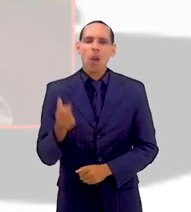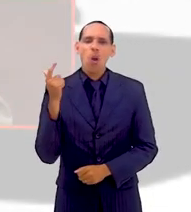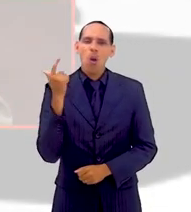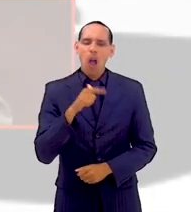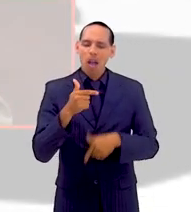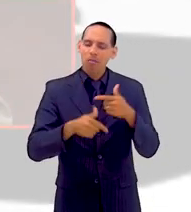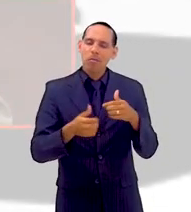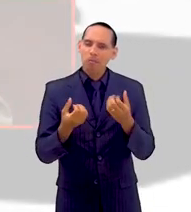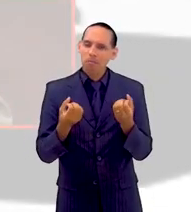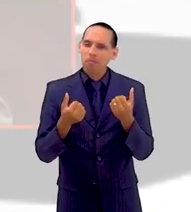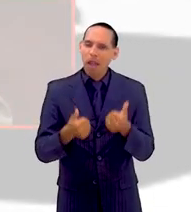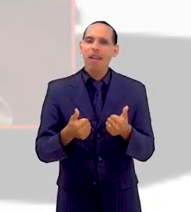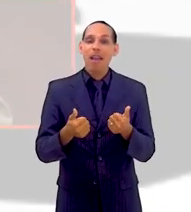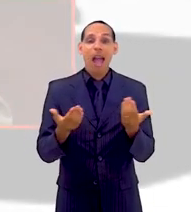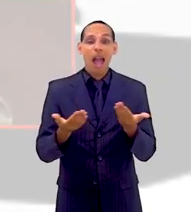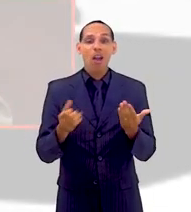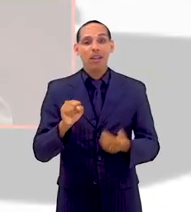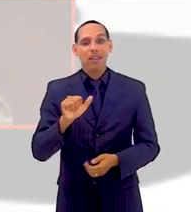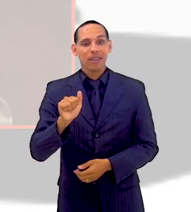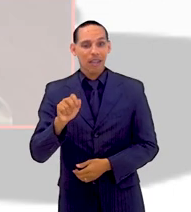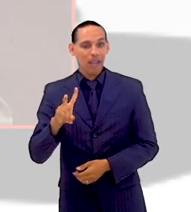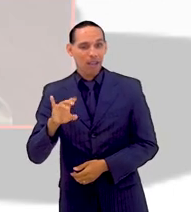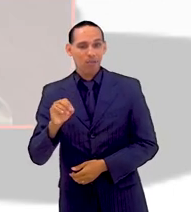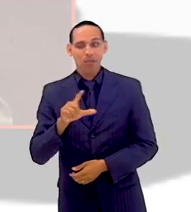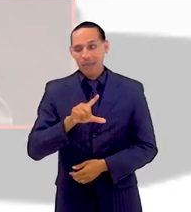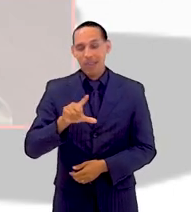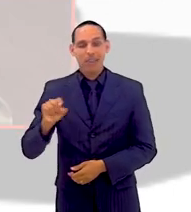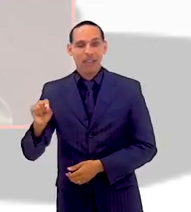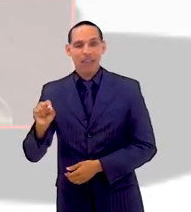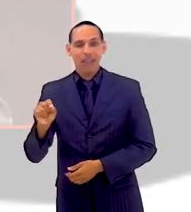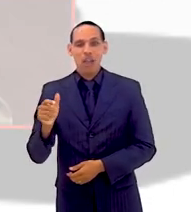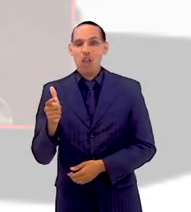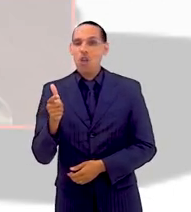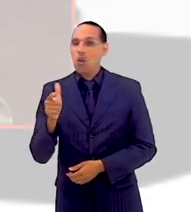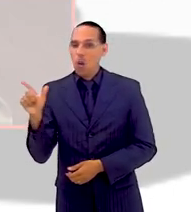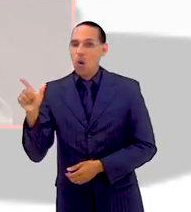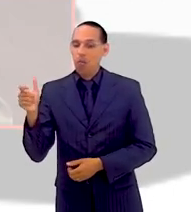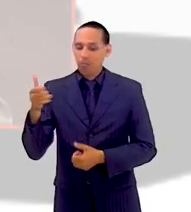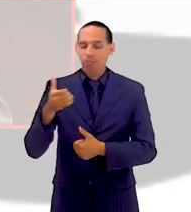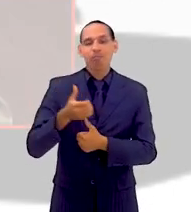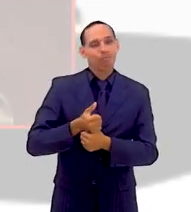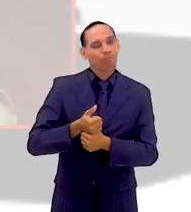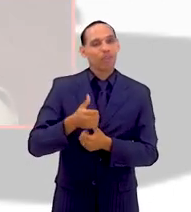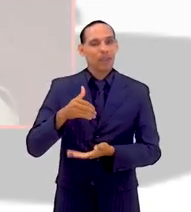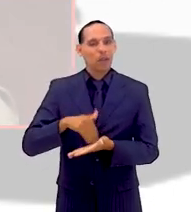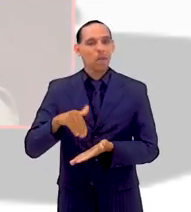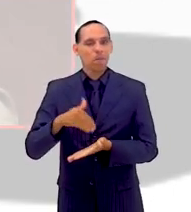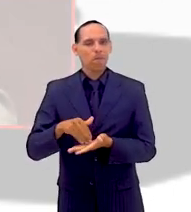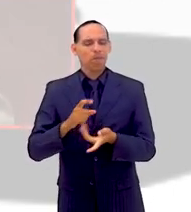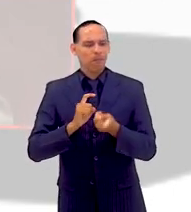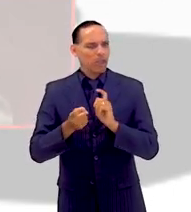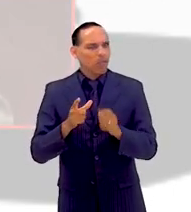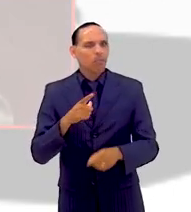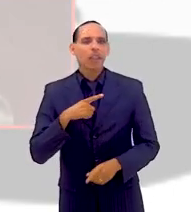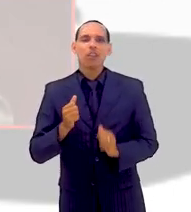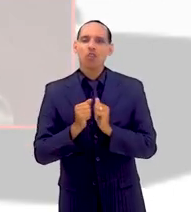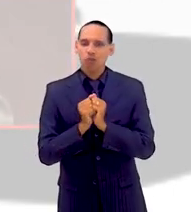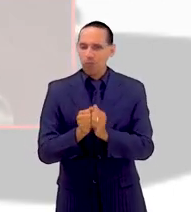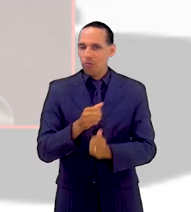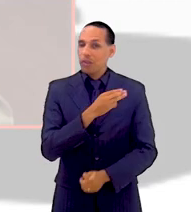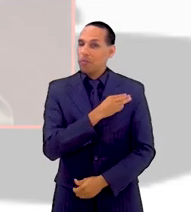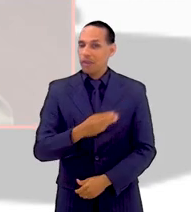Sávio se afasta agora, o Guilherme Tutuca reassume a secretaria, Já tendo tido uma reunião com a